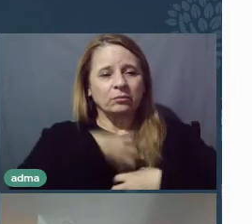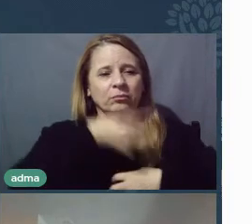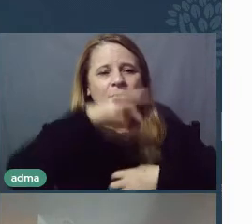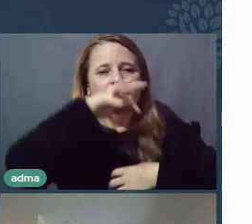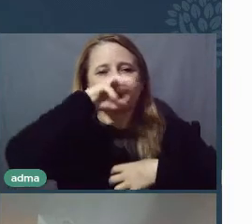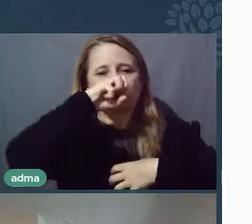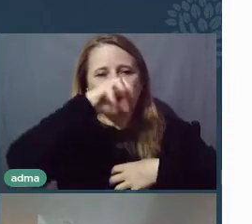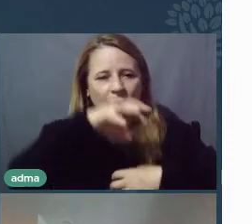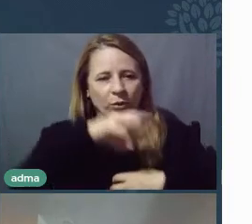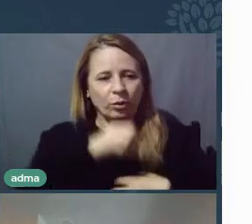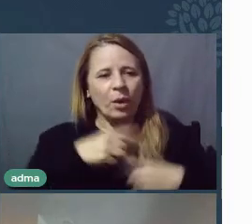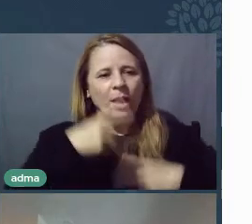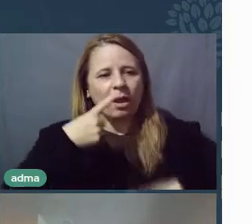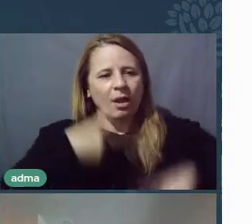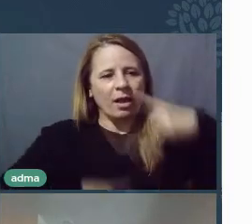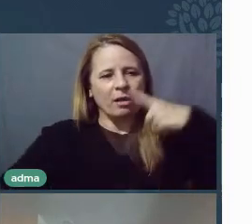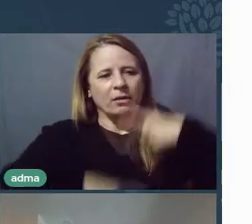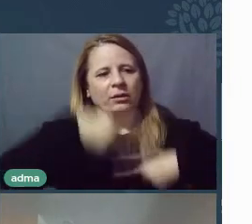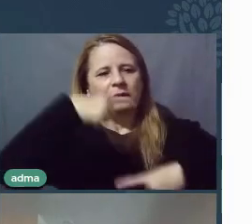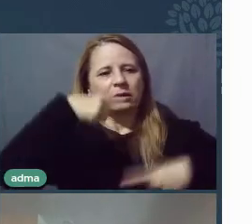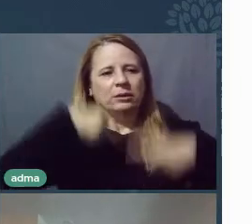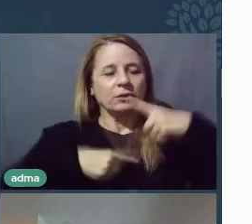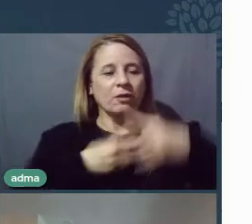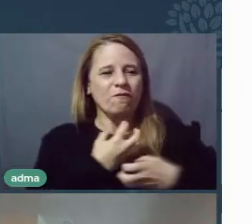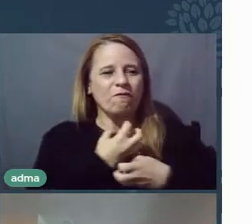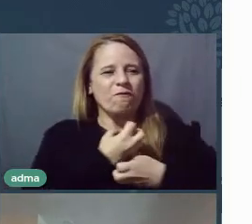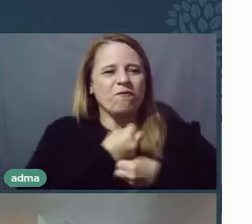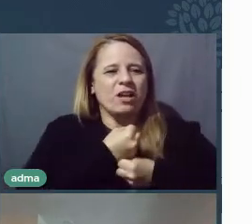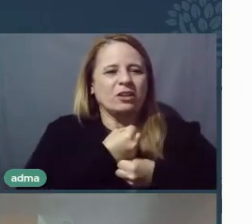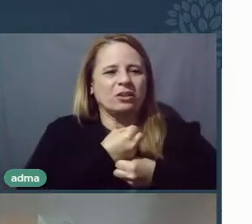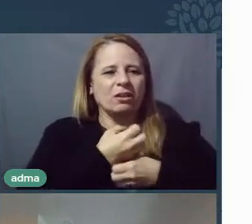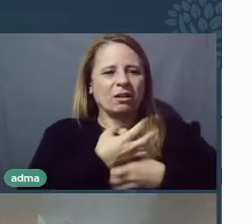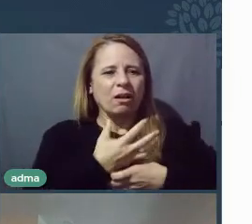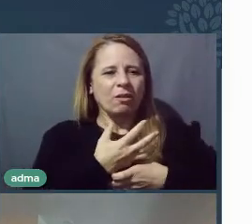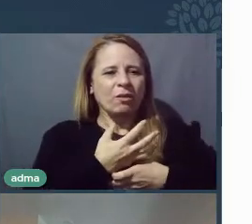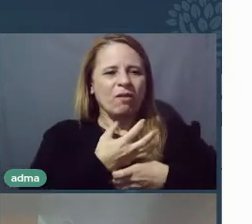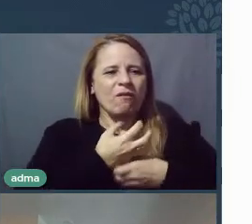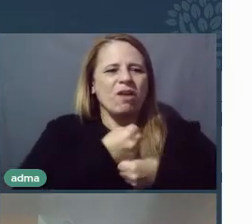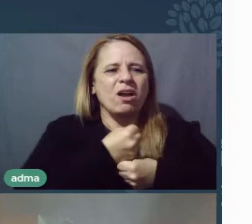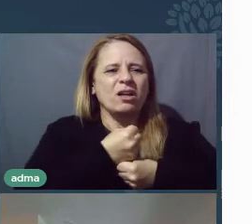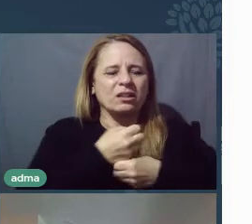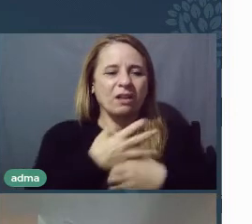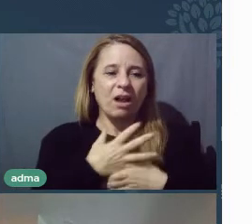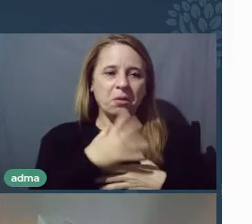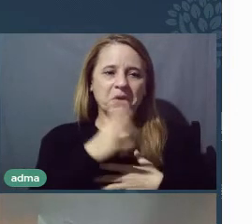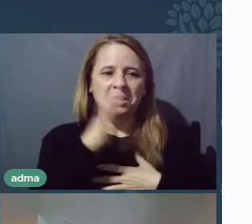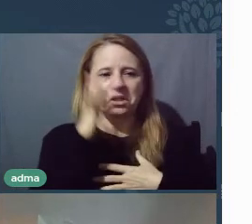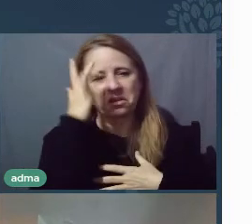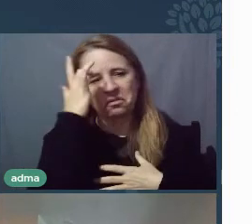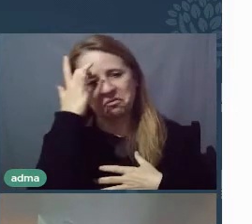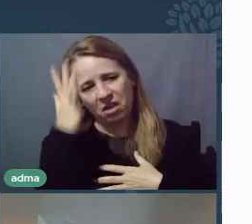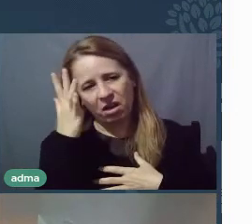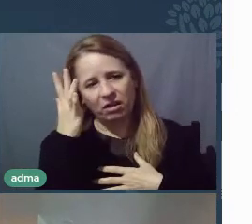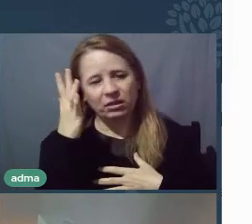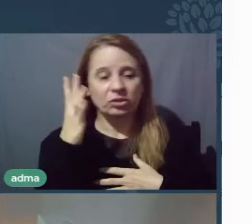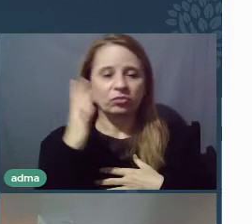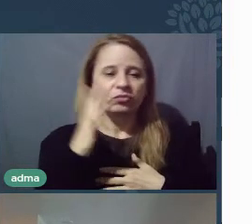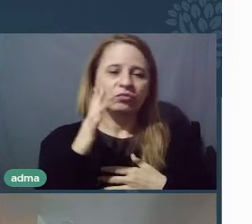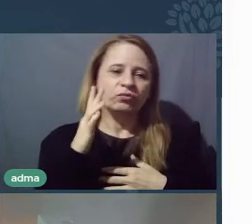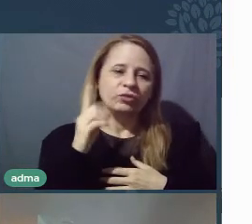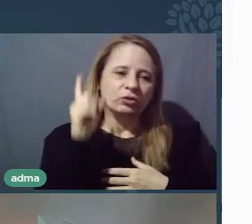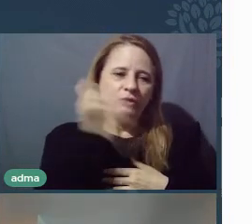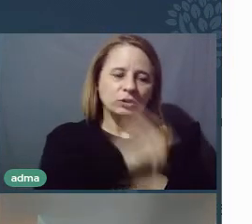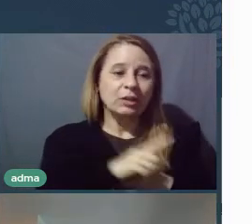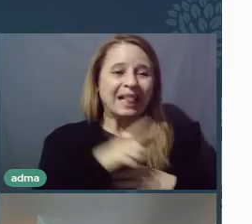é hiperresponsiva, ou seja, ela fecha e abre com mais facilidade que as demais, e tem